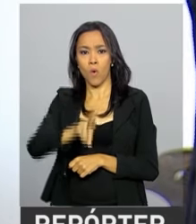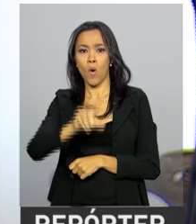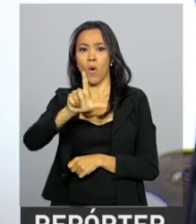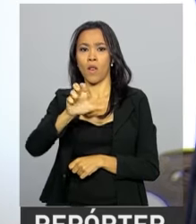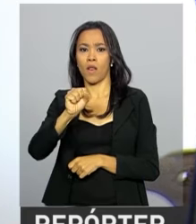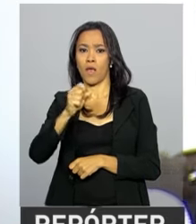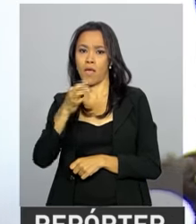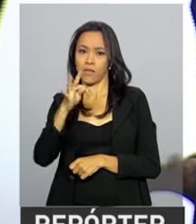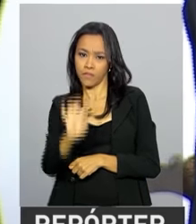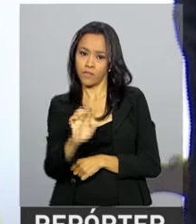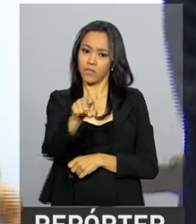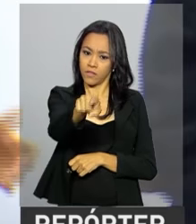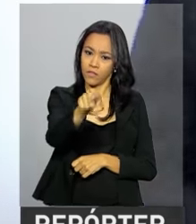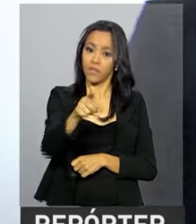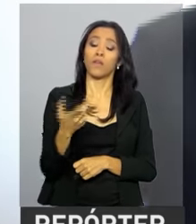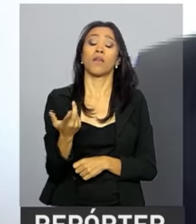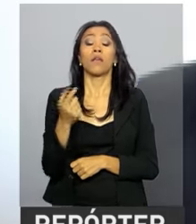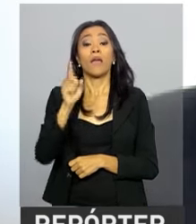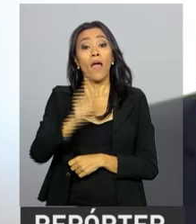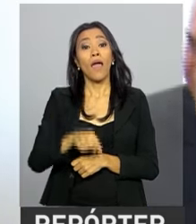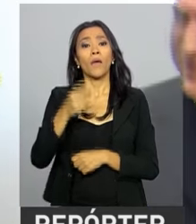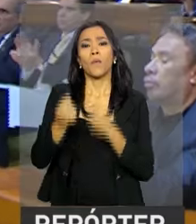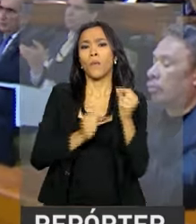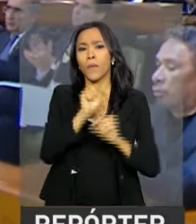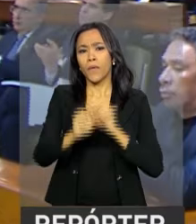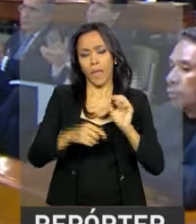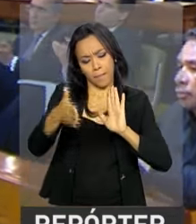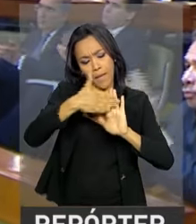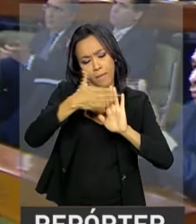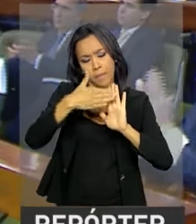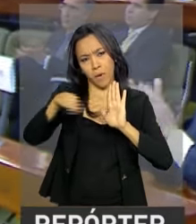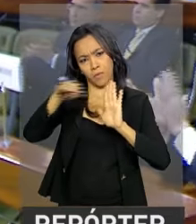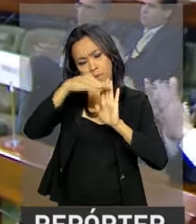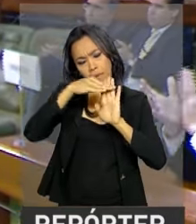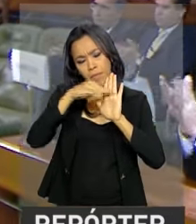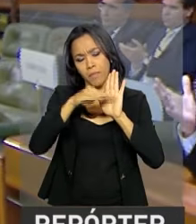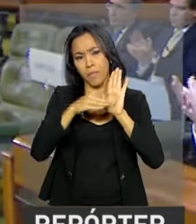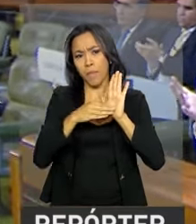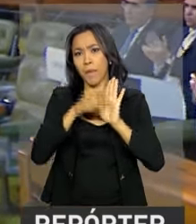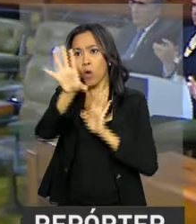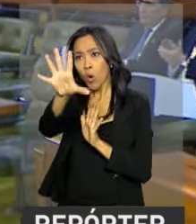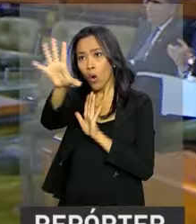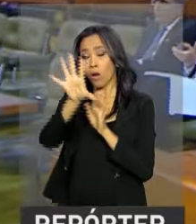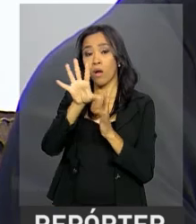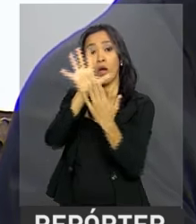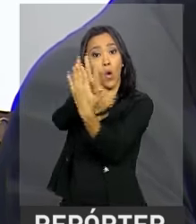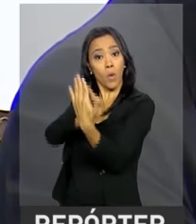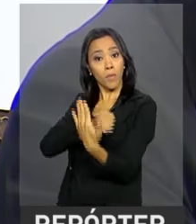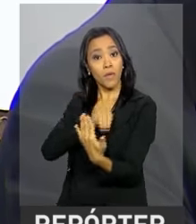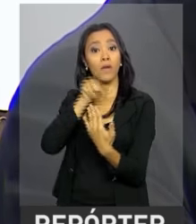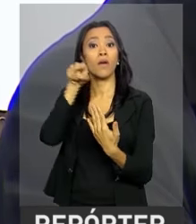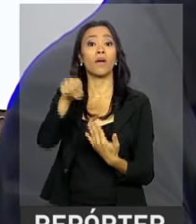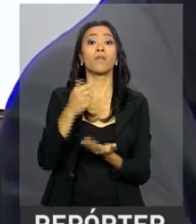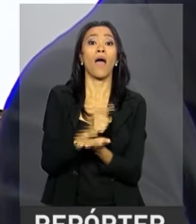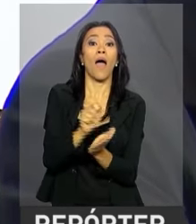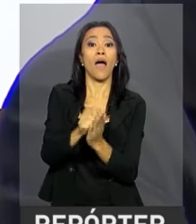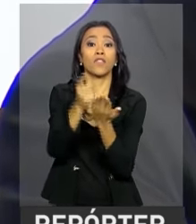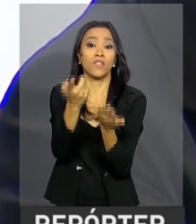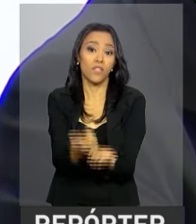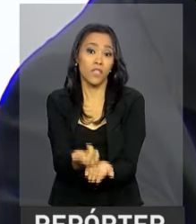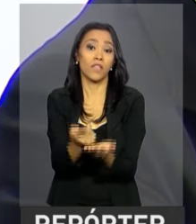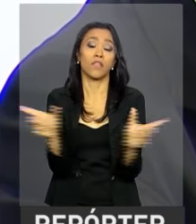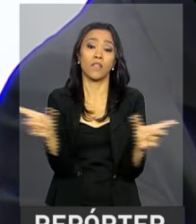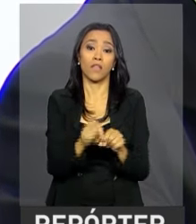pautar a atuação à frente da comunidade com base na Agenda 2030 das Nações Unidas para o Desenvolvimento Sustentável,